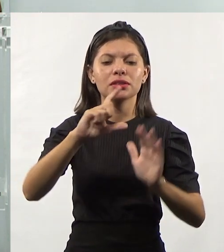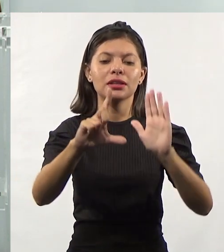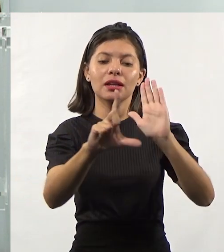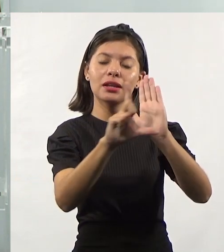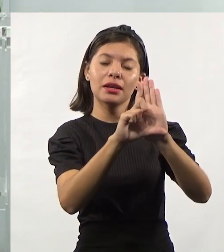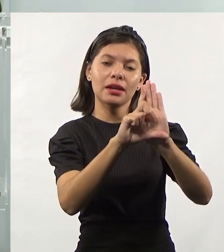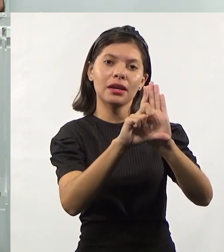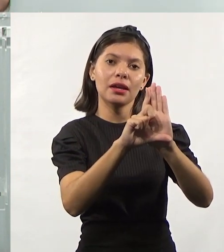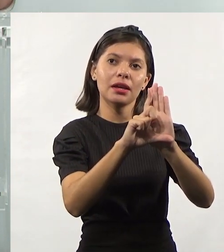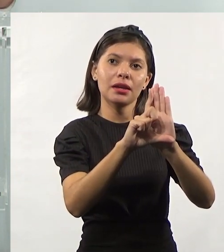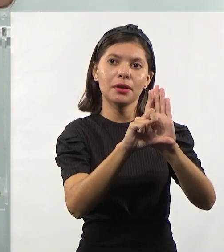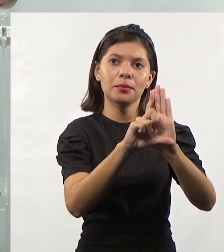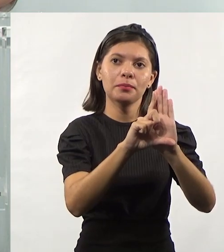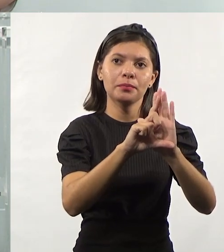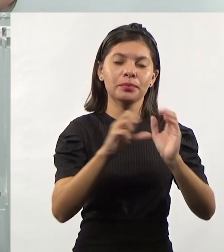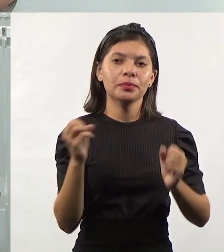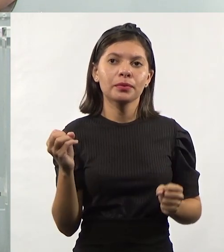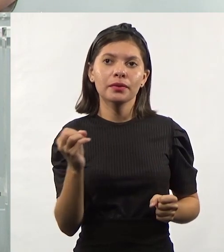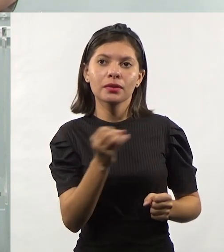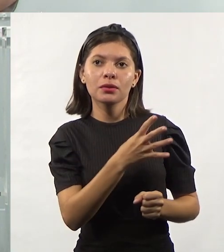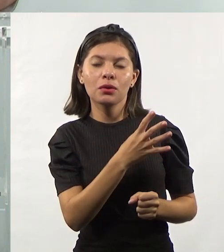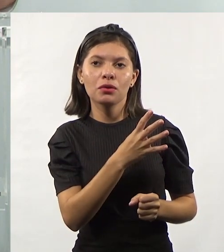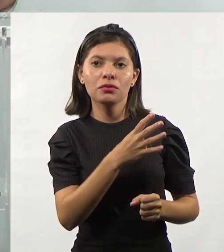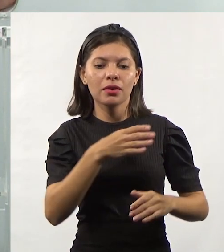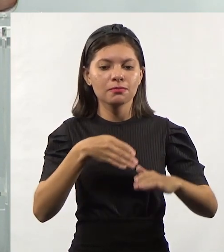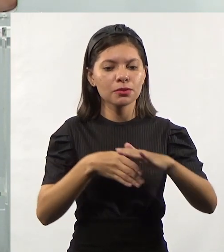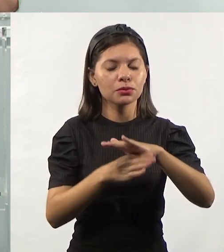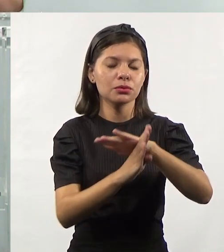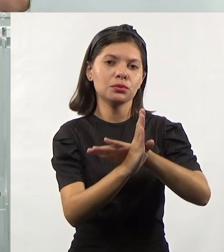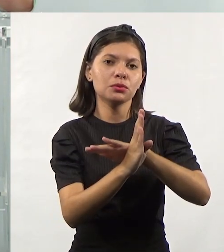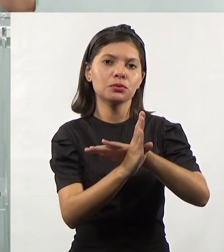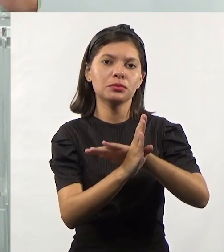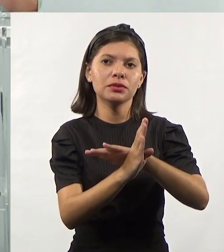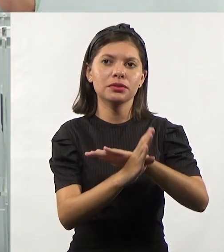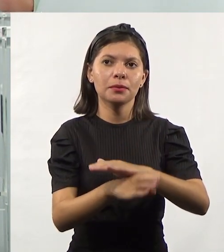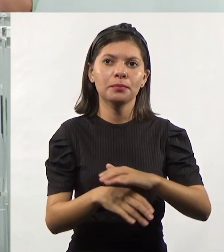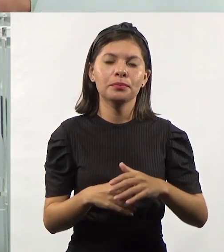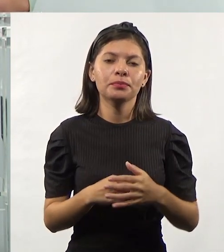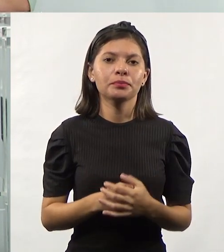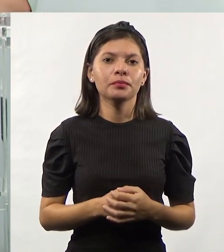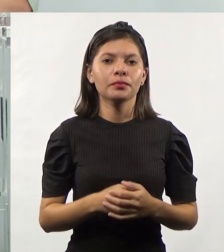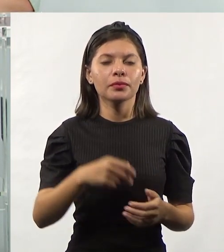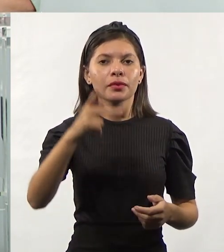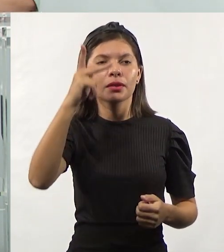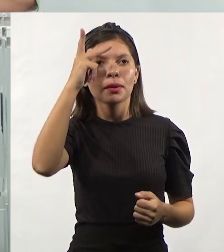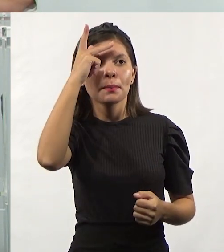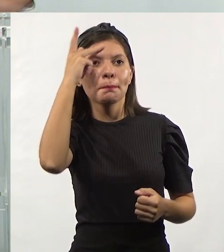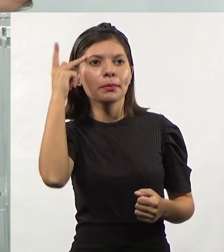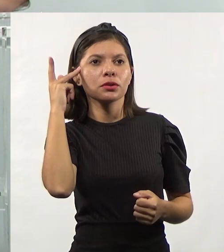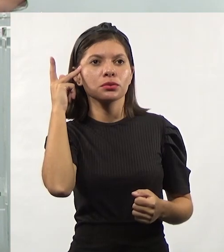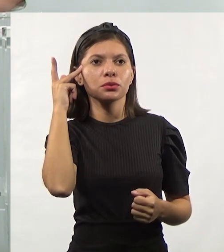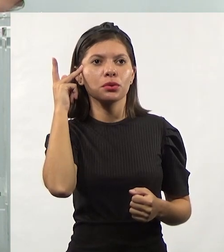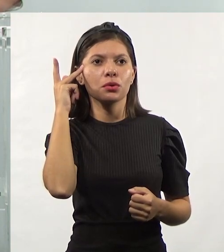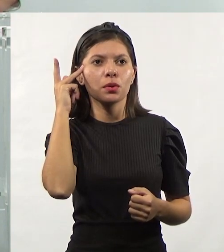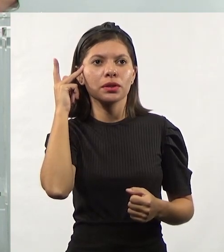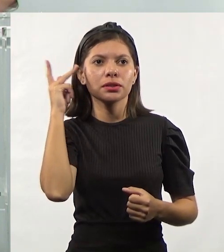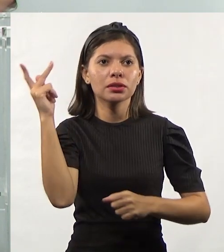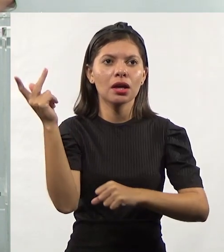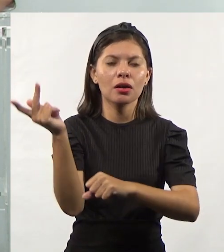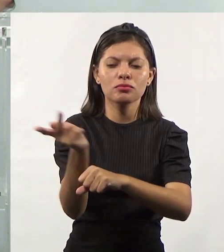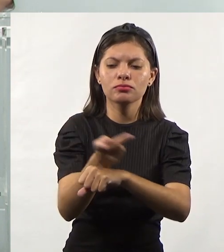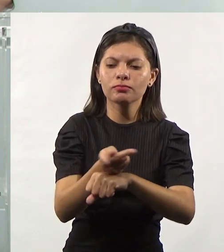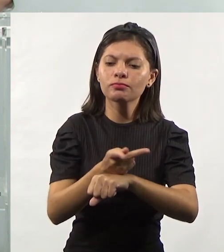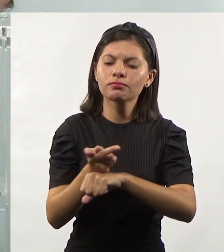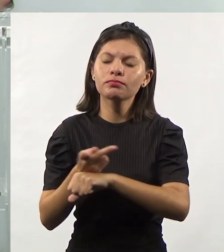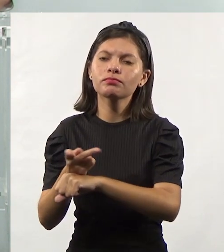na lei, uma nova tendência, uma forma que as pessoas descobriram que estão sendo feitas,